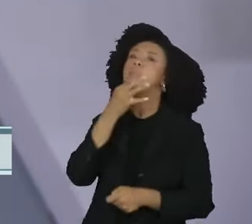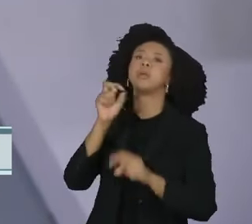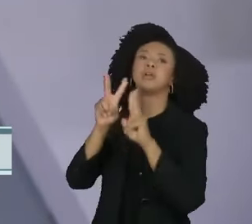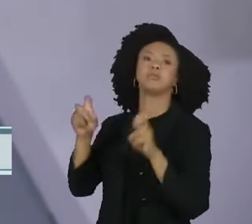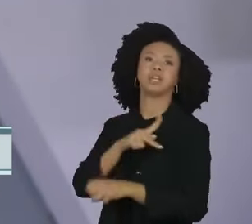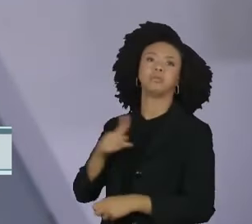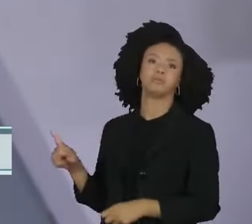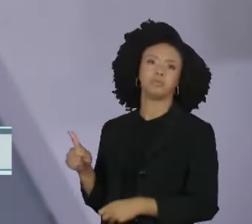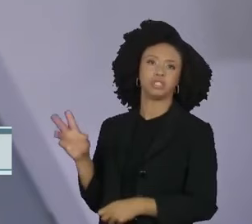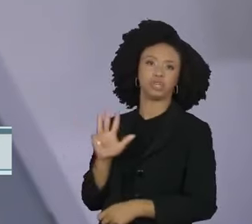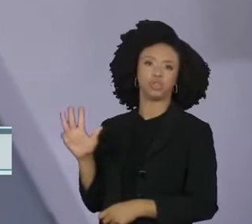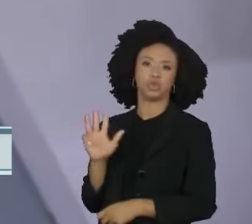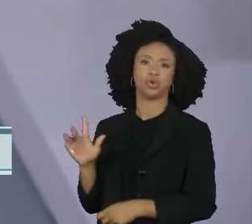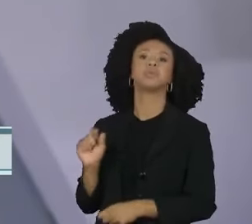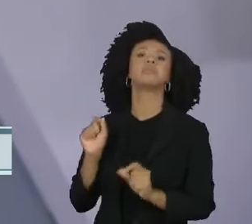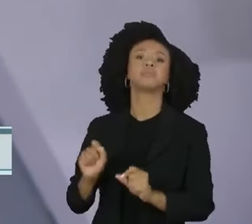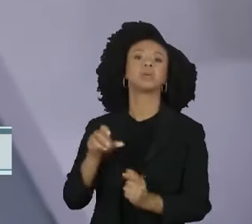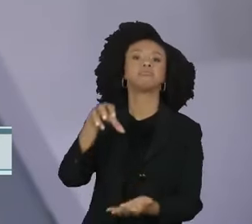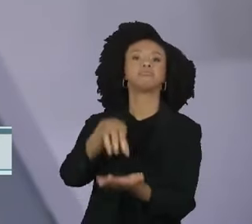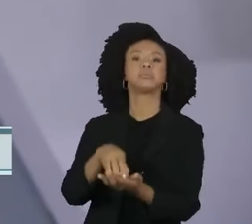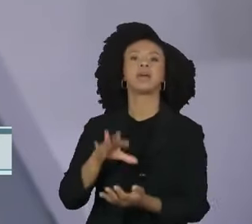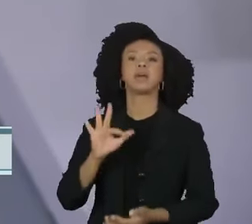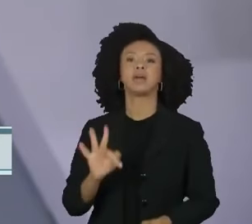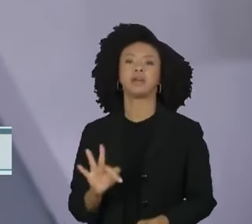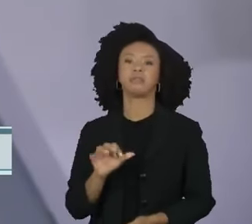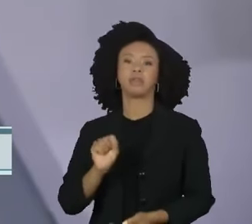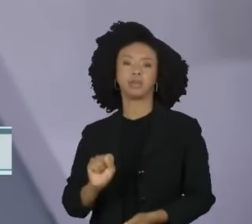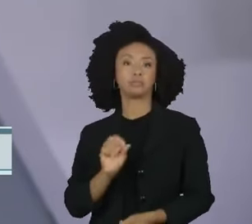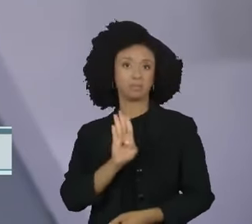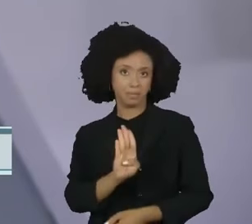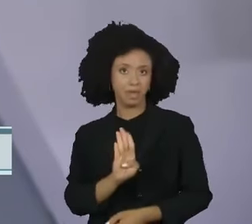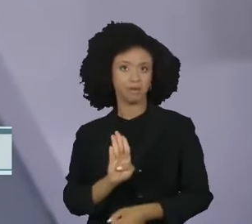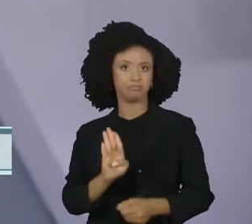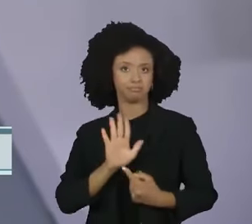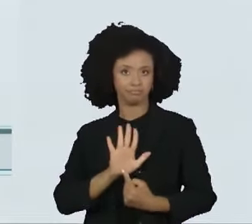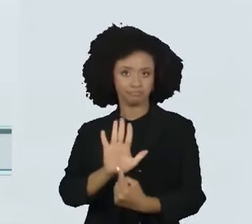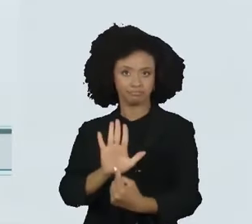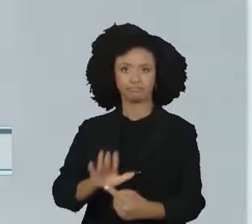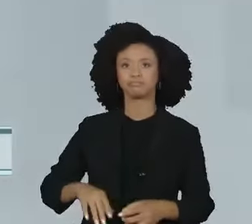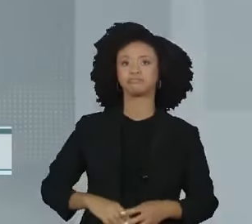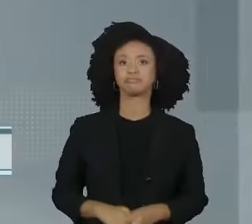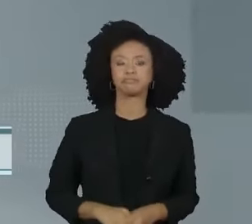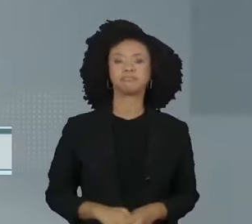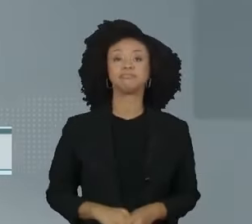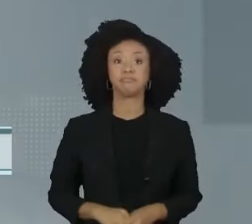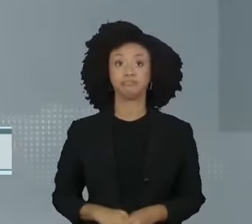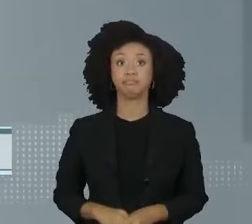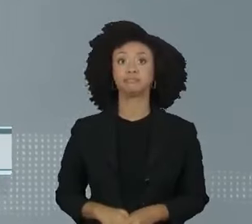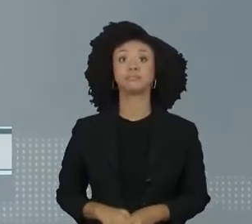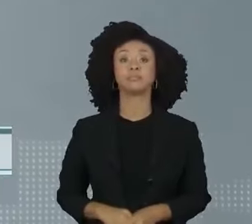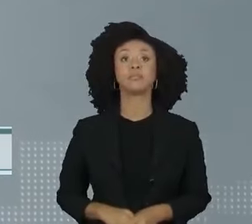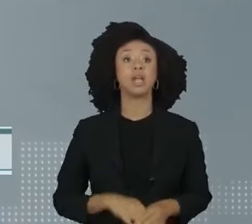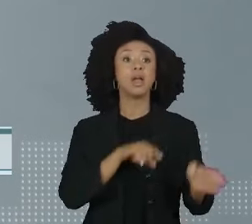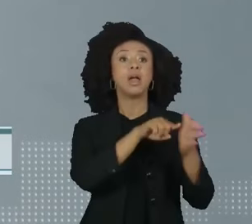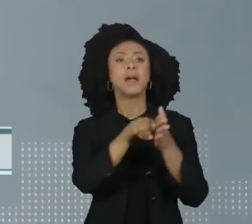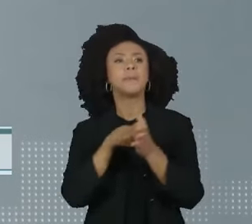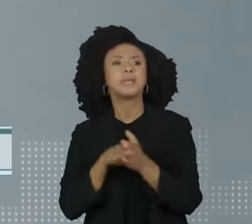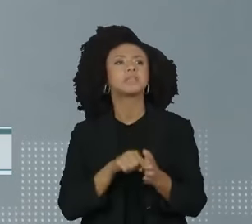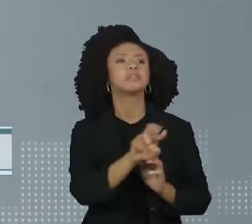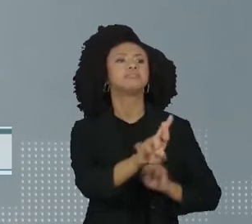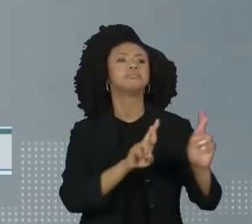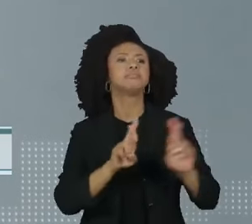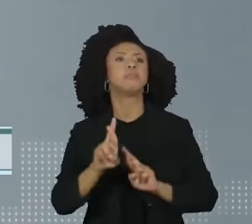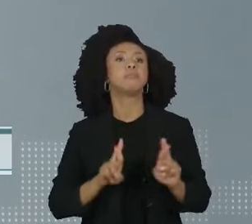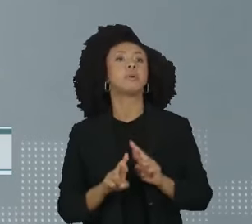feito pelo Instituto de Pesquisa em reputação e imagem da FSB de acordo com a pesquisa